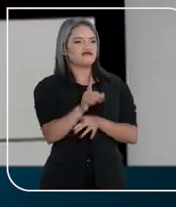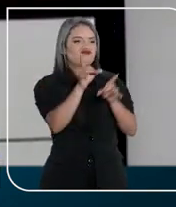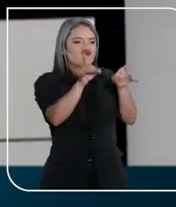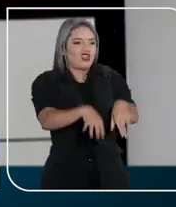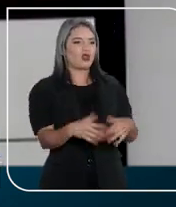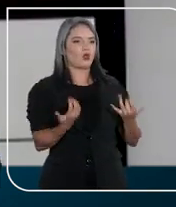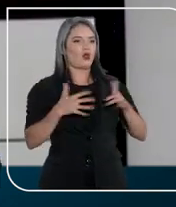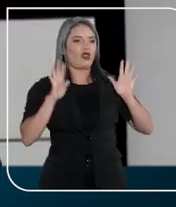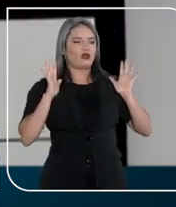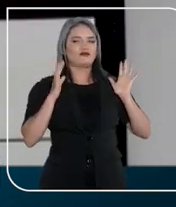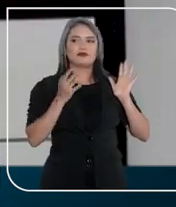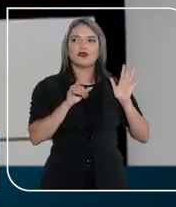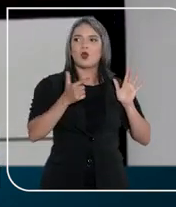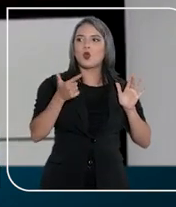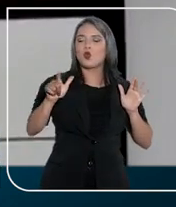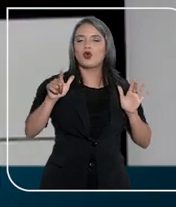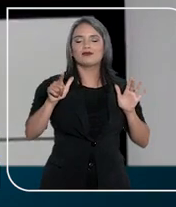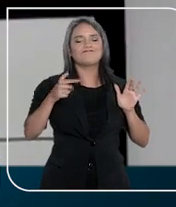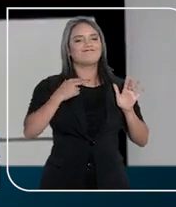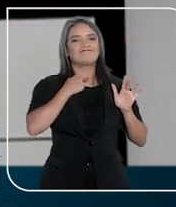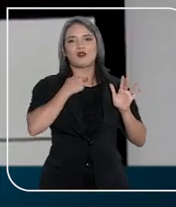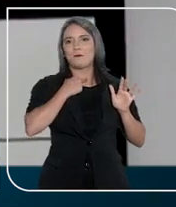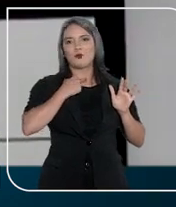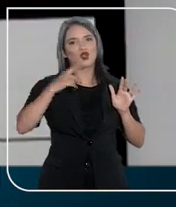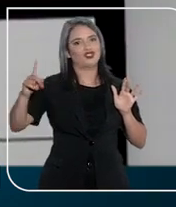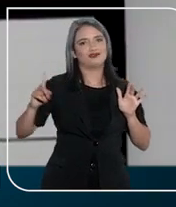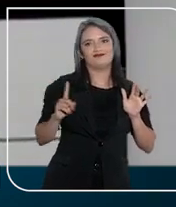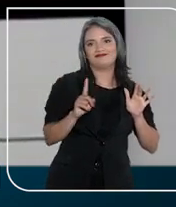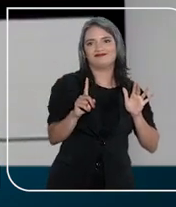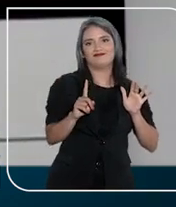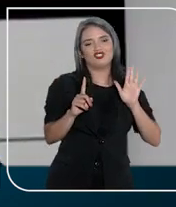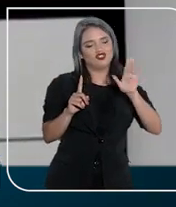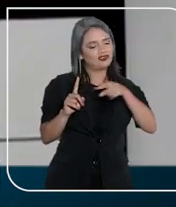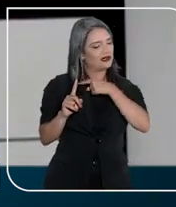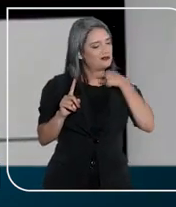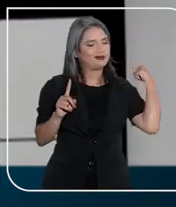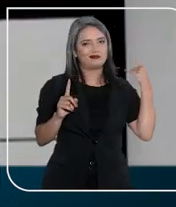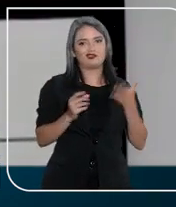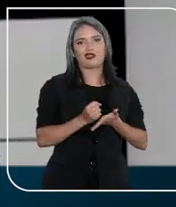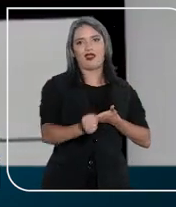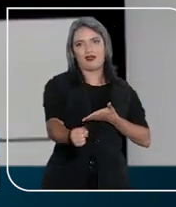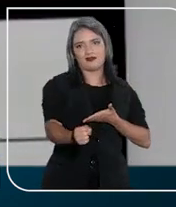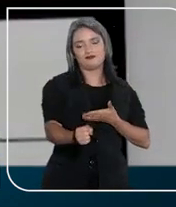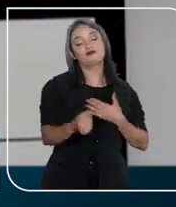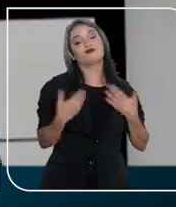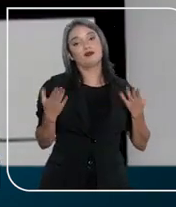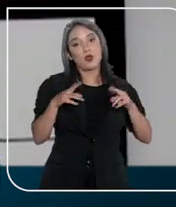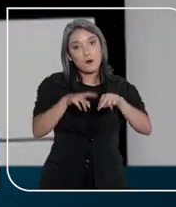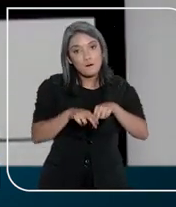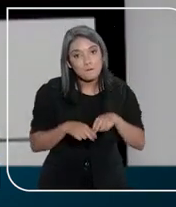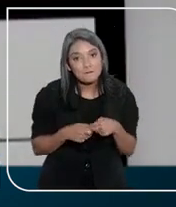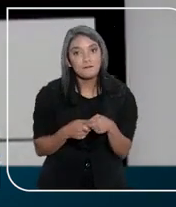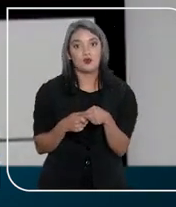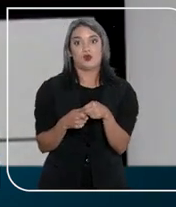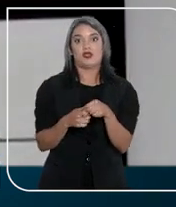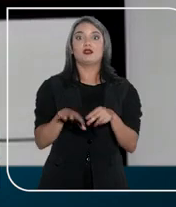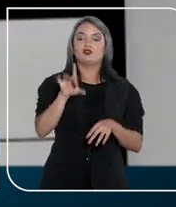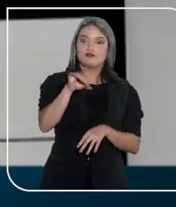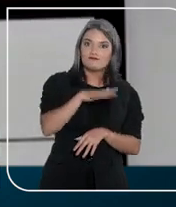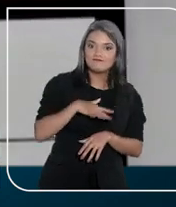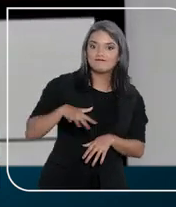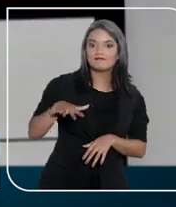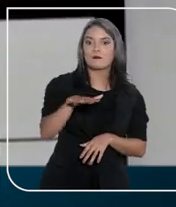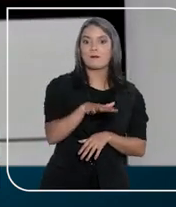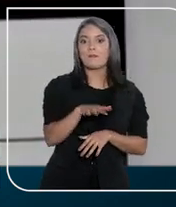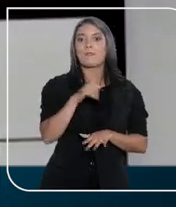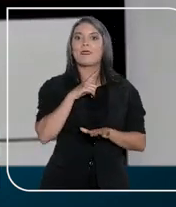número de vagas, então ele não tem mais esse direito. Por isso que a ciência do direito, como um todo, o caso em concreto, ele pode